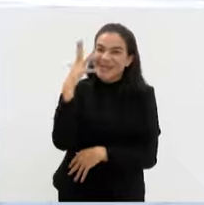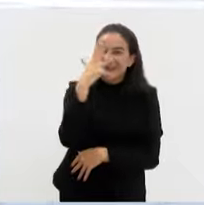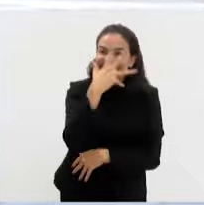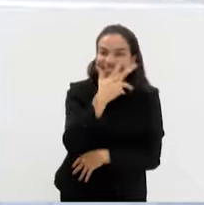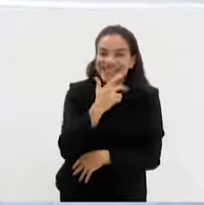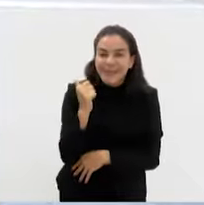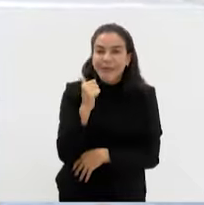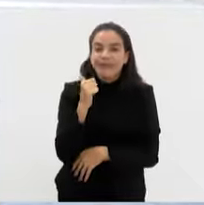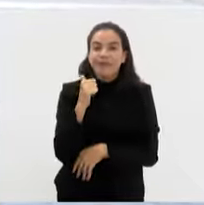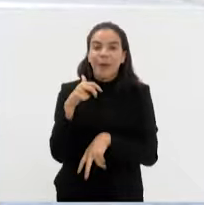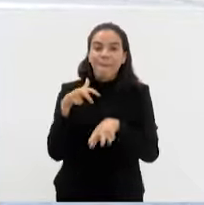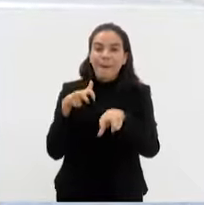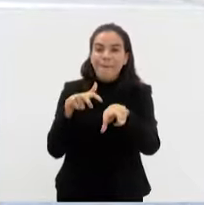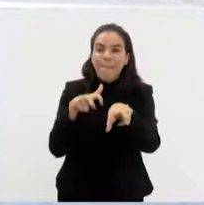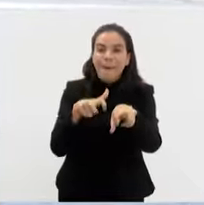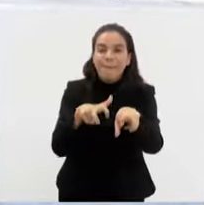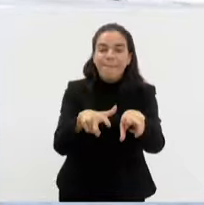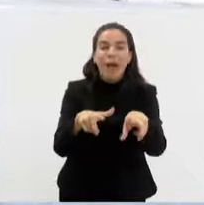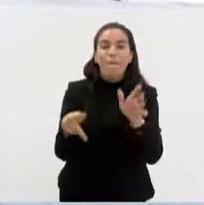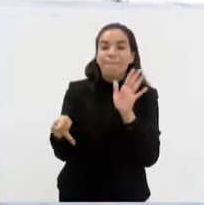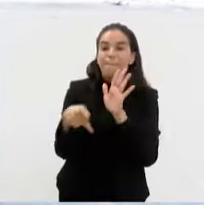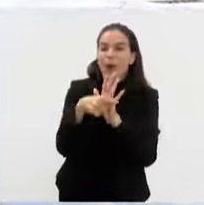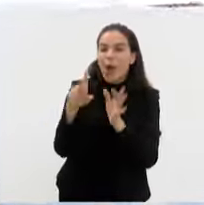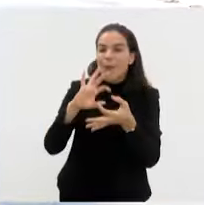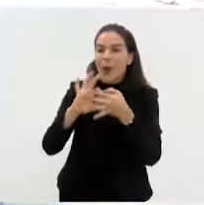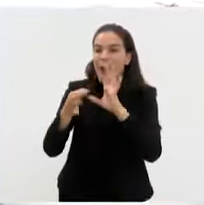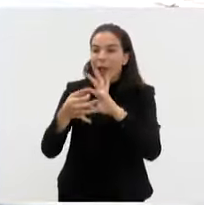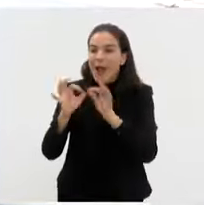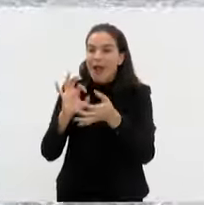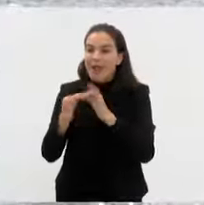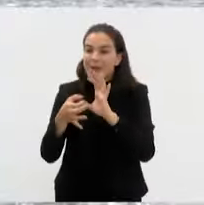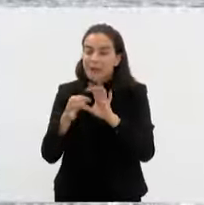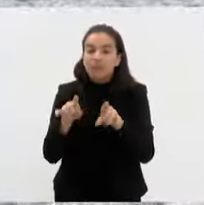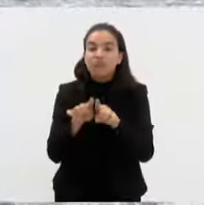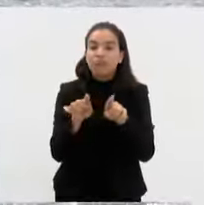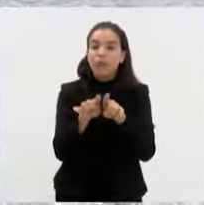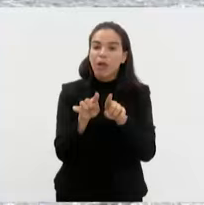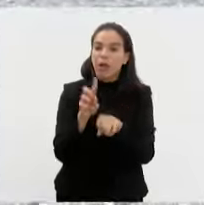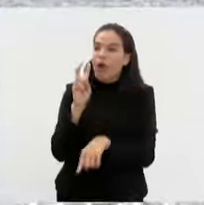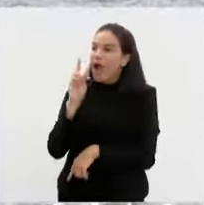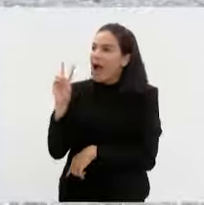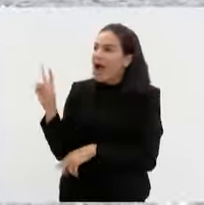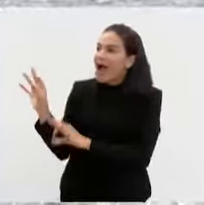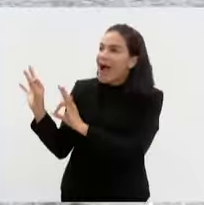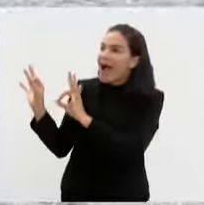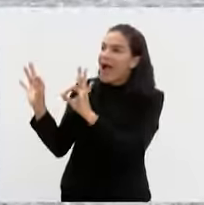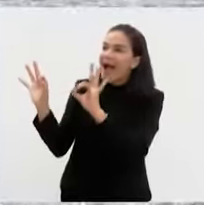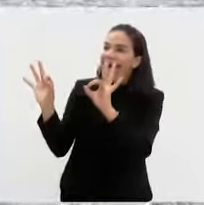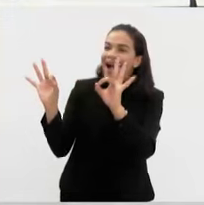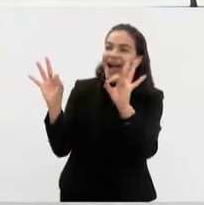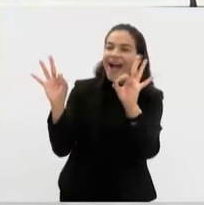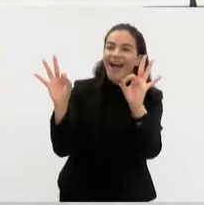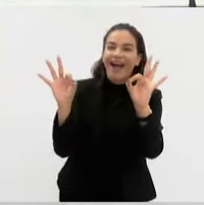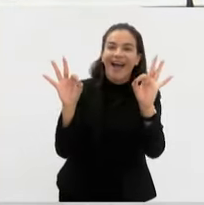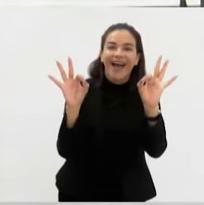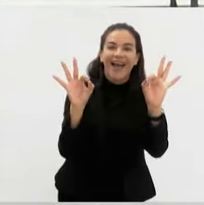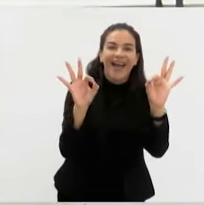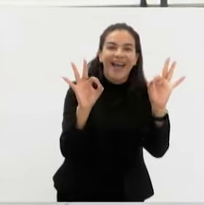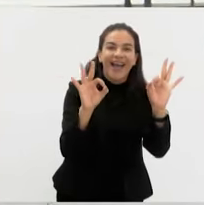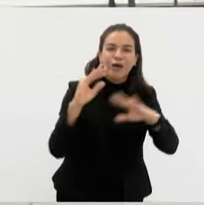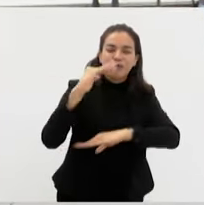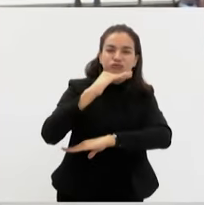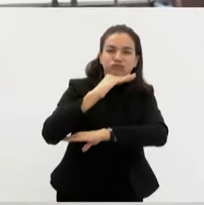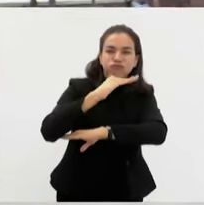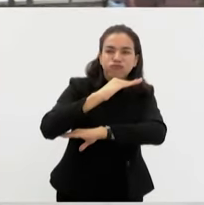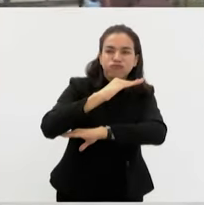O trecho do Boulevard Olímpico, beirando a Baía de Guanabara, proporcionava uma vista privilegiada e levava os